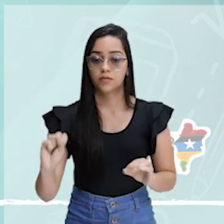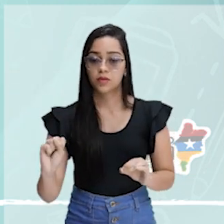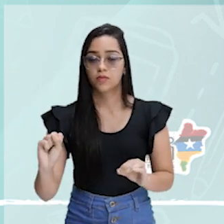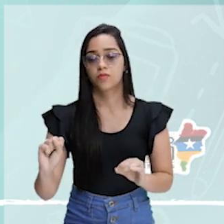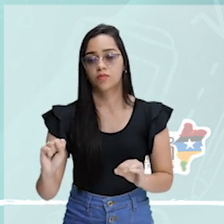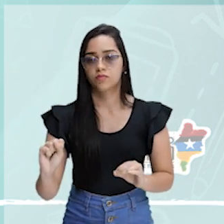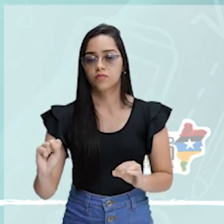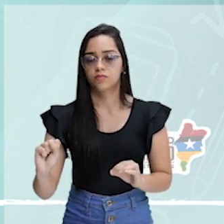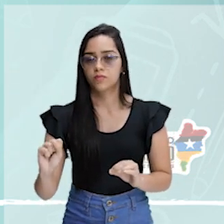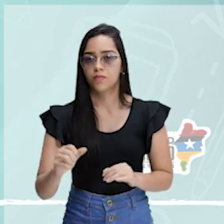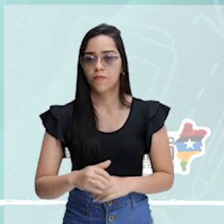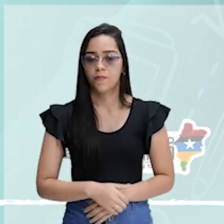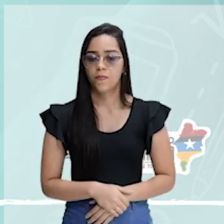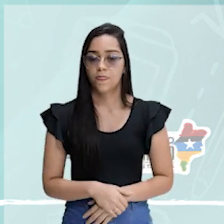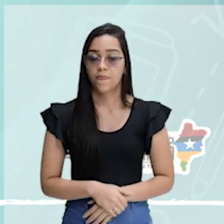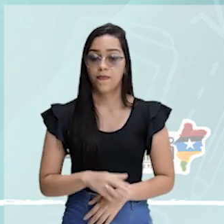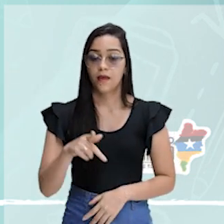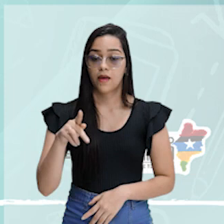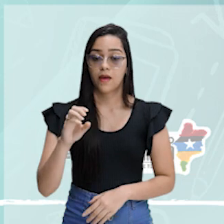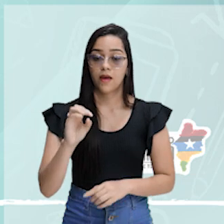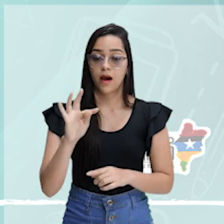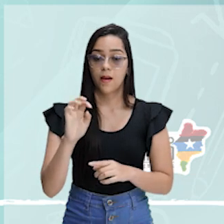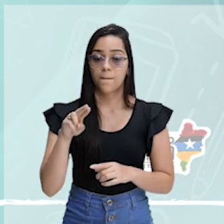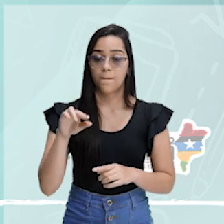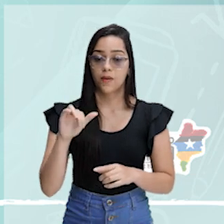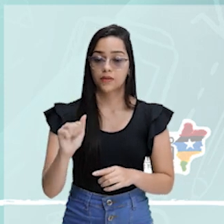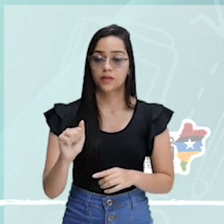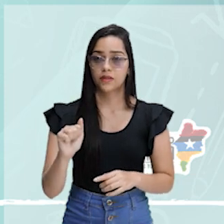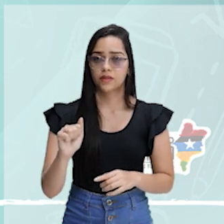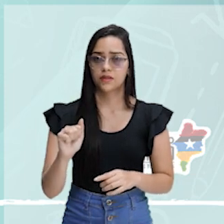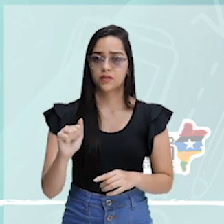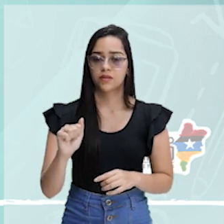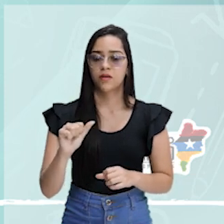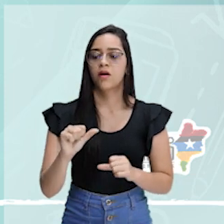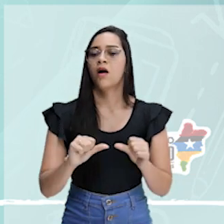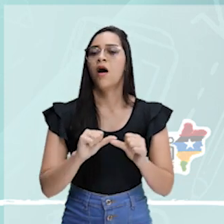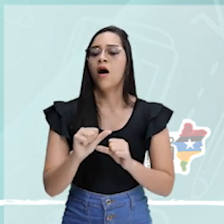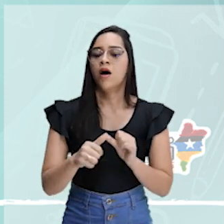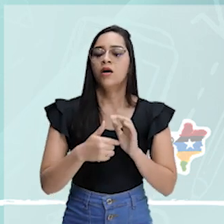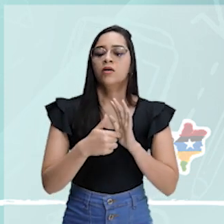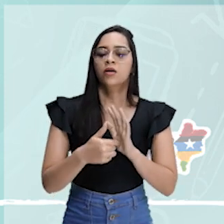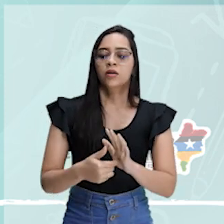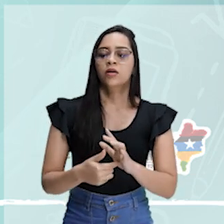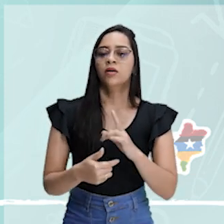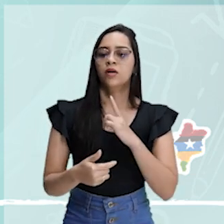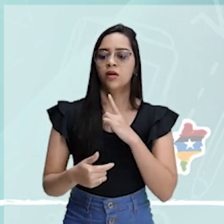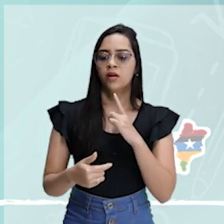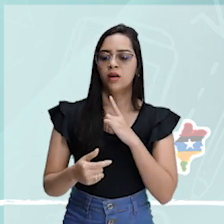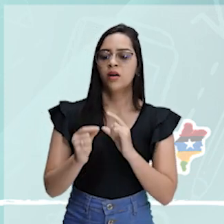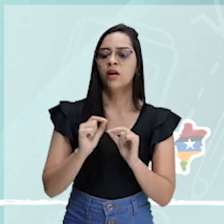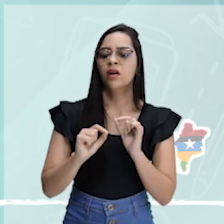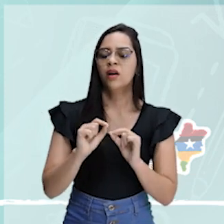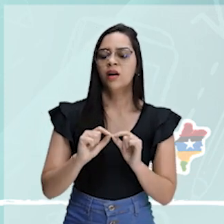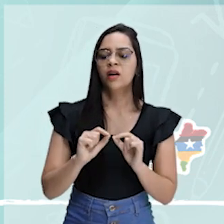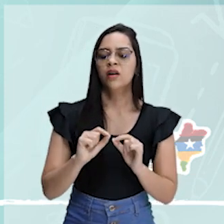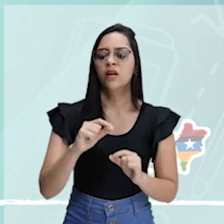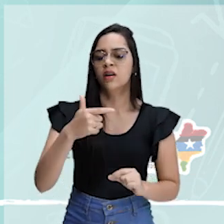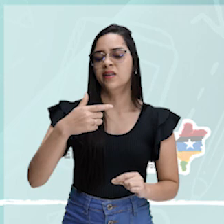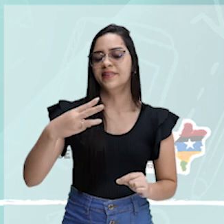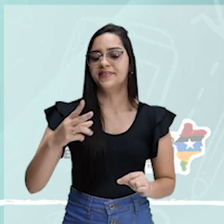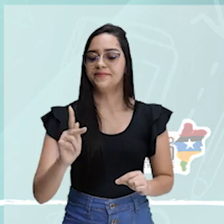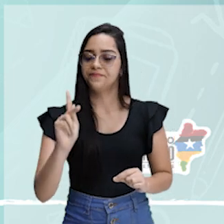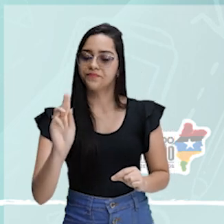Ok? E a potência que foi transmitida através desses cabos é